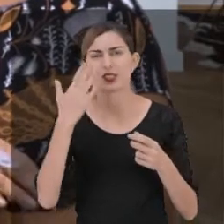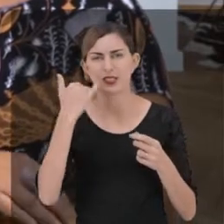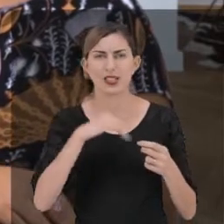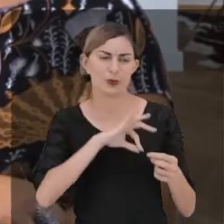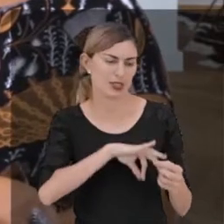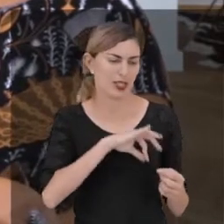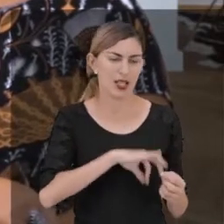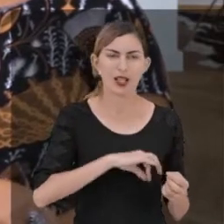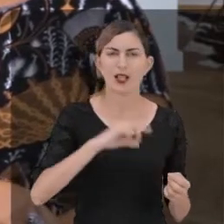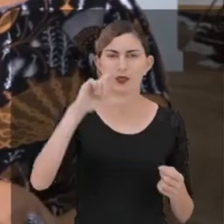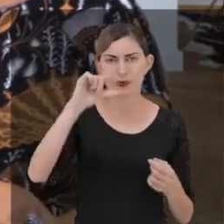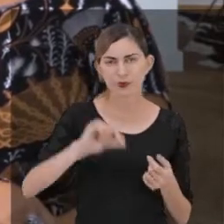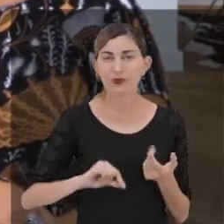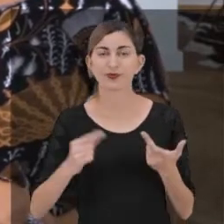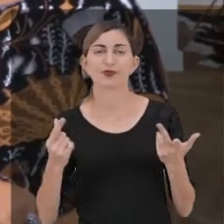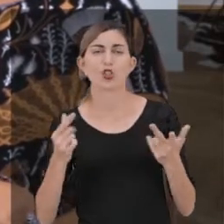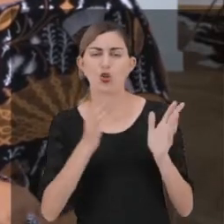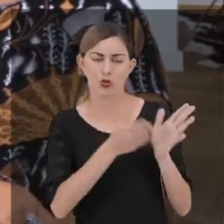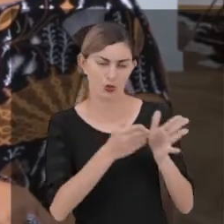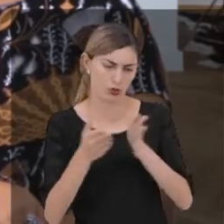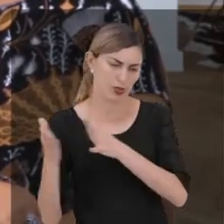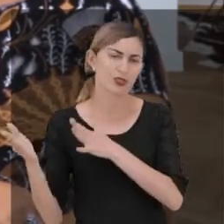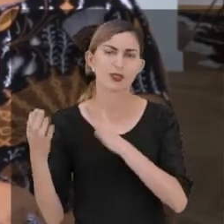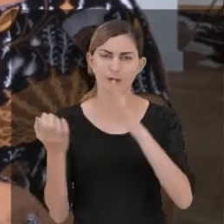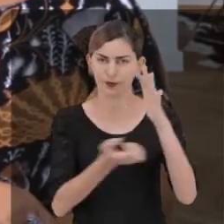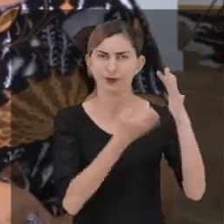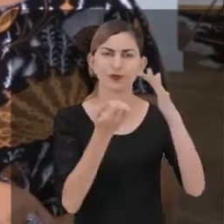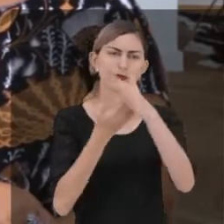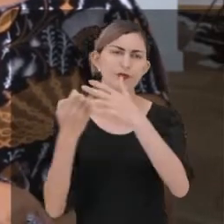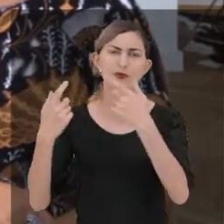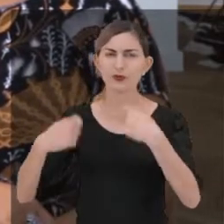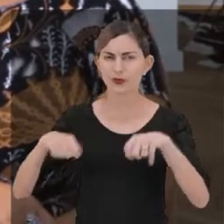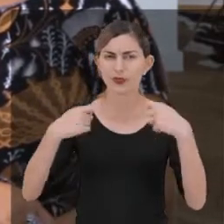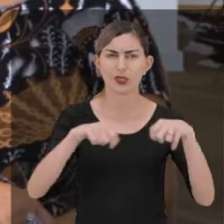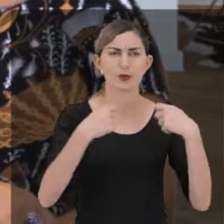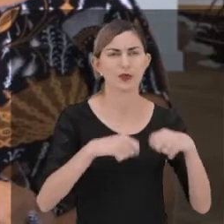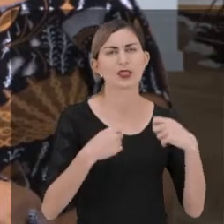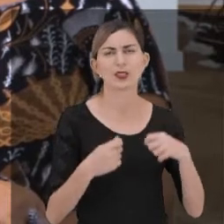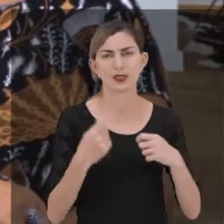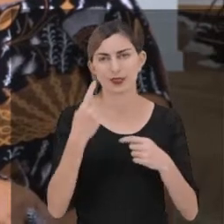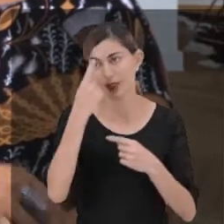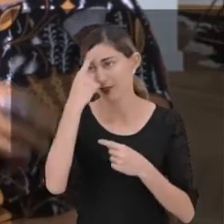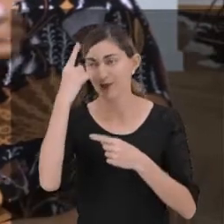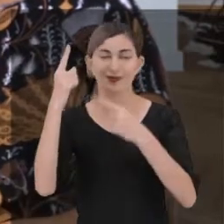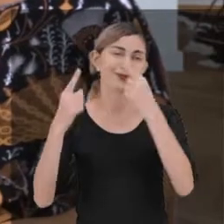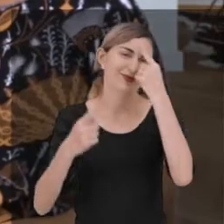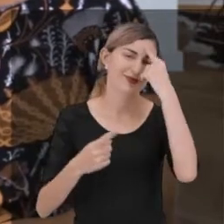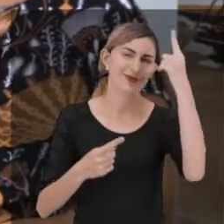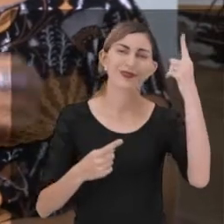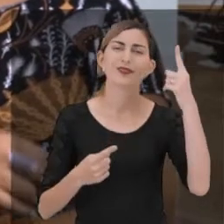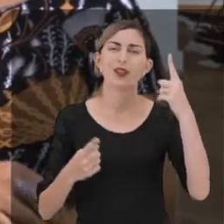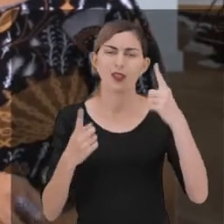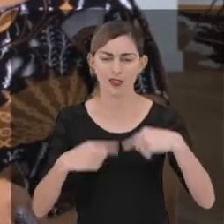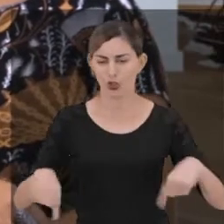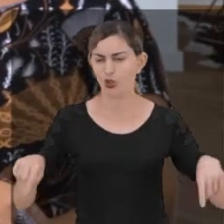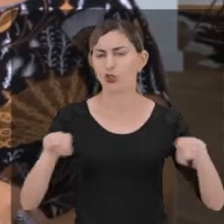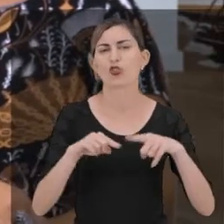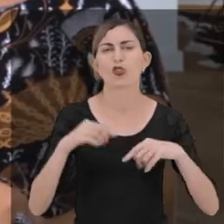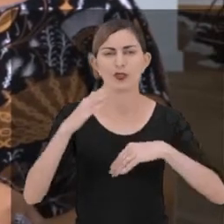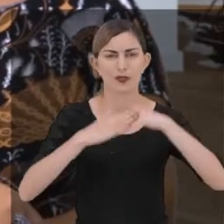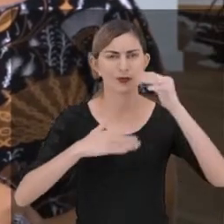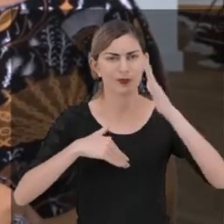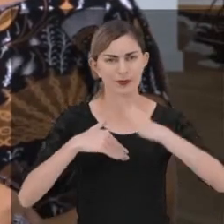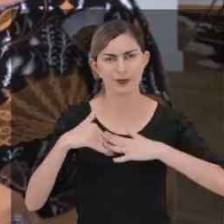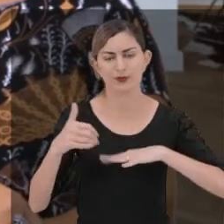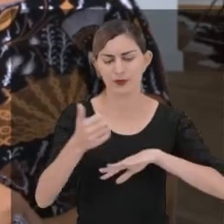de salário, as organizações, elas precisaram se reinventar. Então, nós